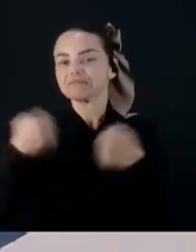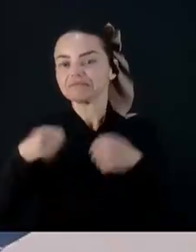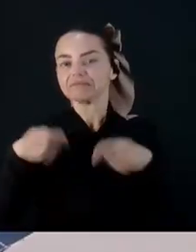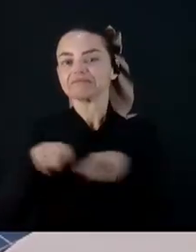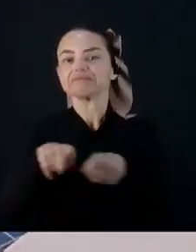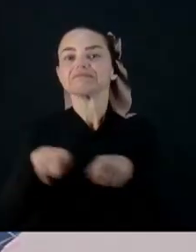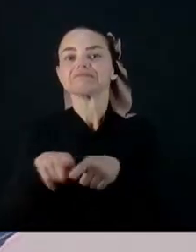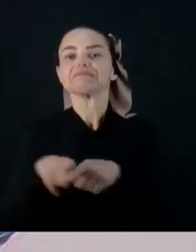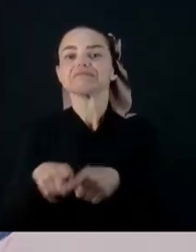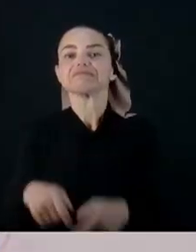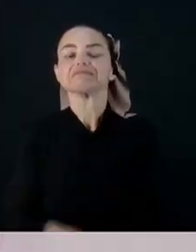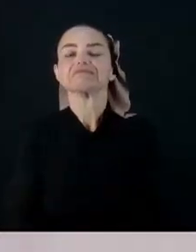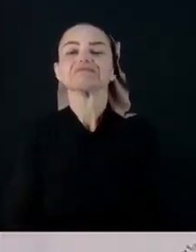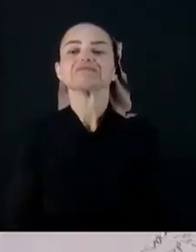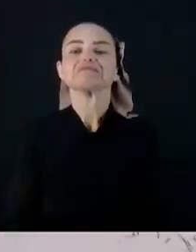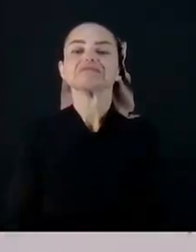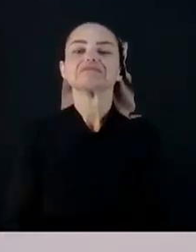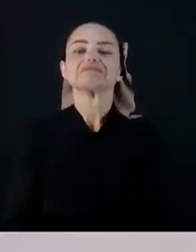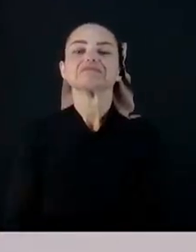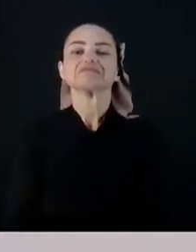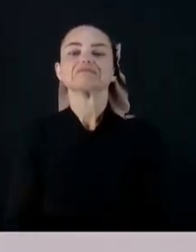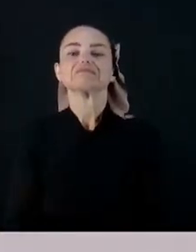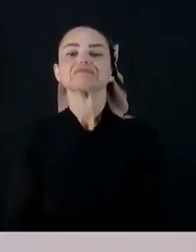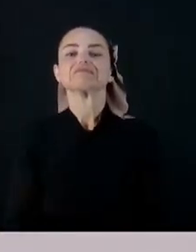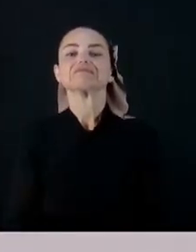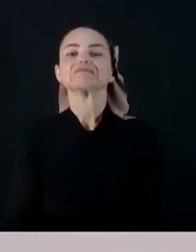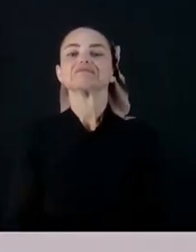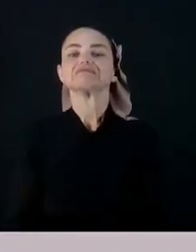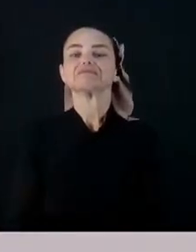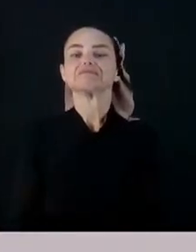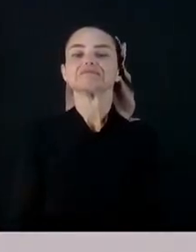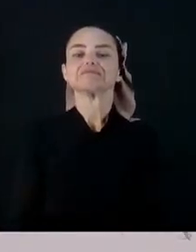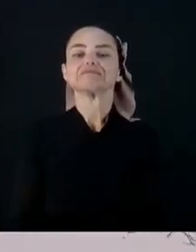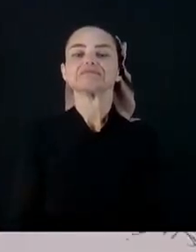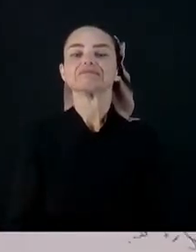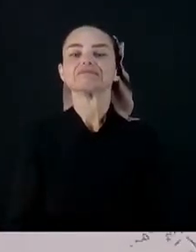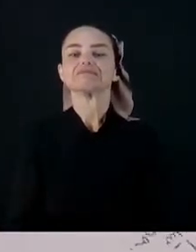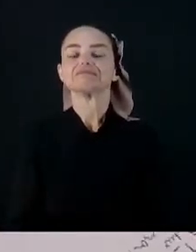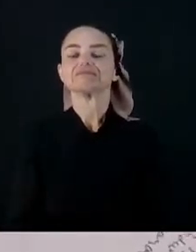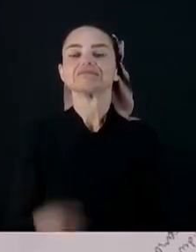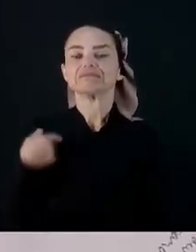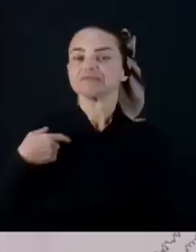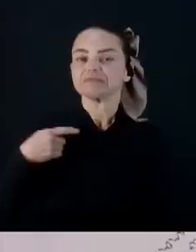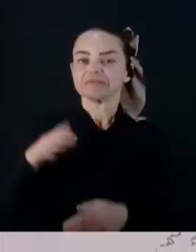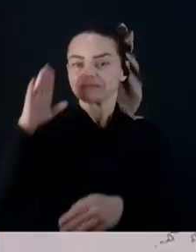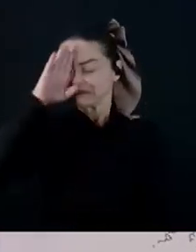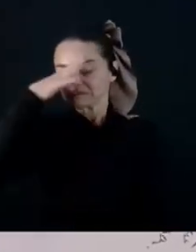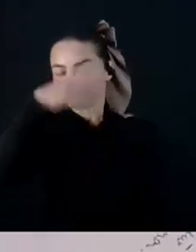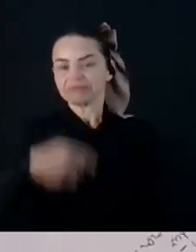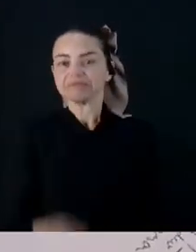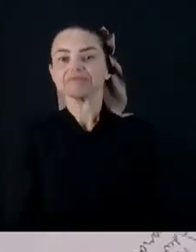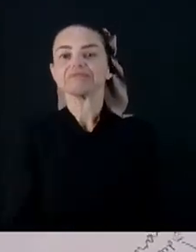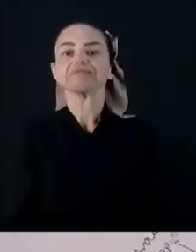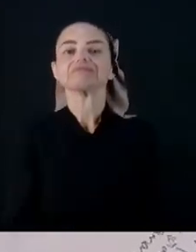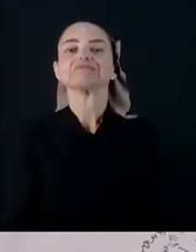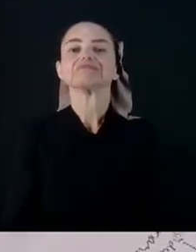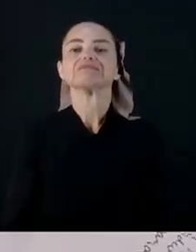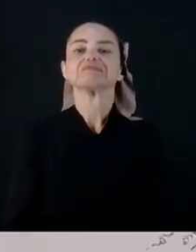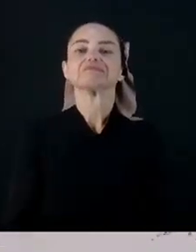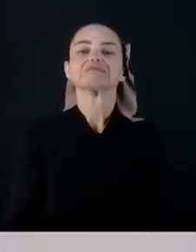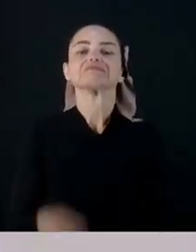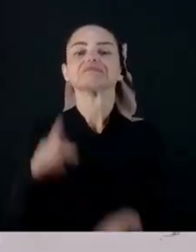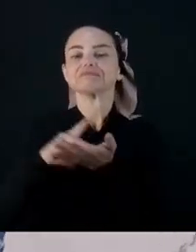mesmos tecidinhos, frente e costas, né? Sim. O tecido principal e o forro, que a gente fala, na verdade. Sim.